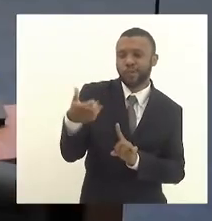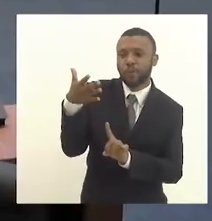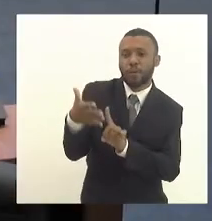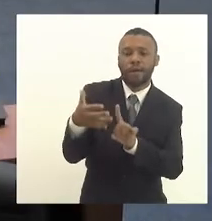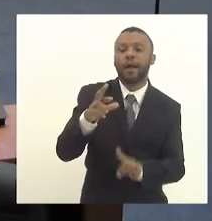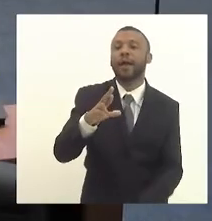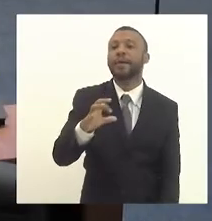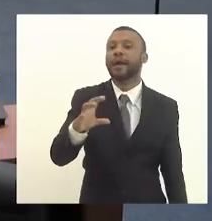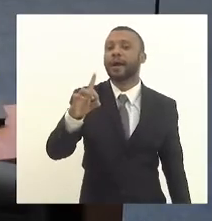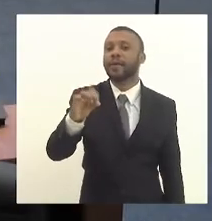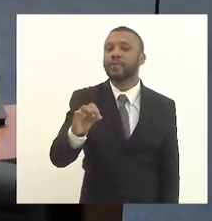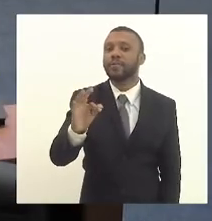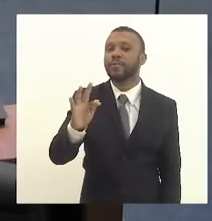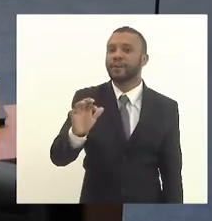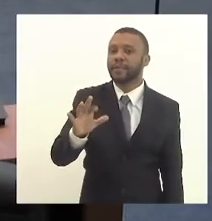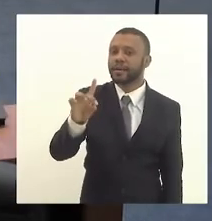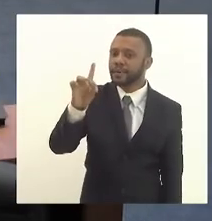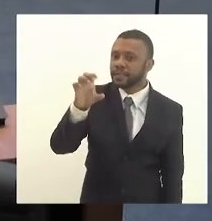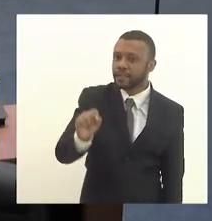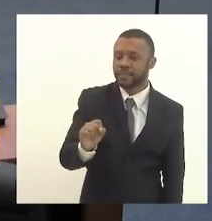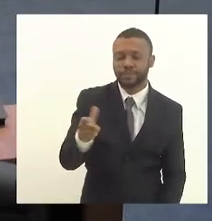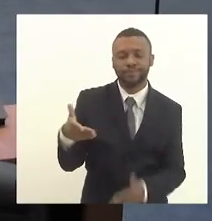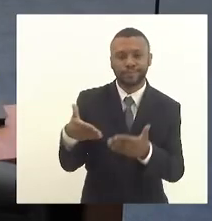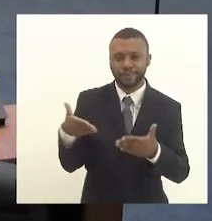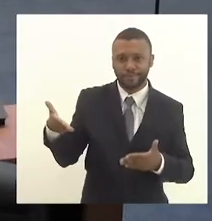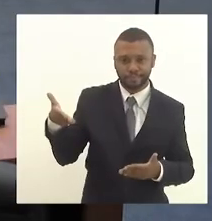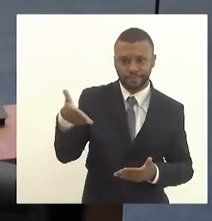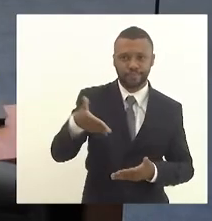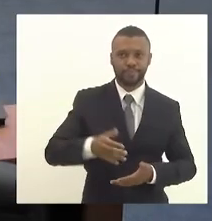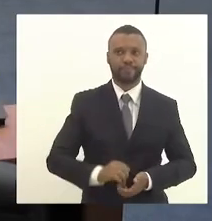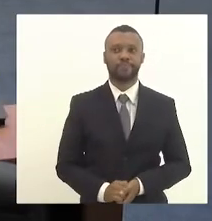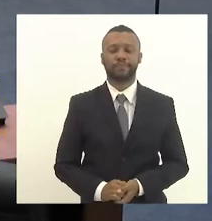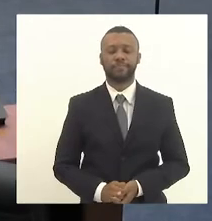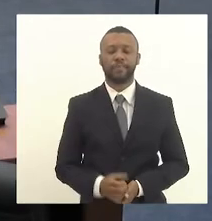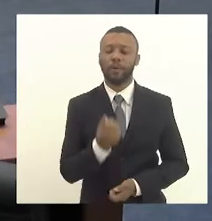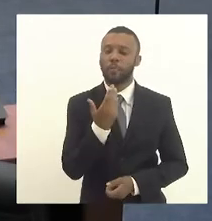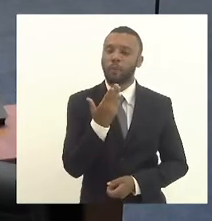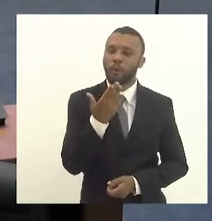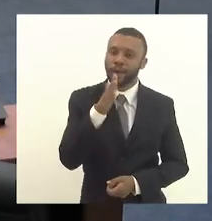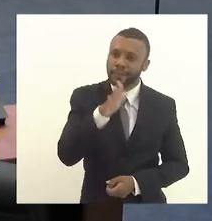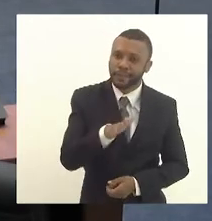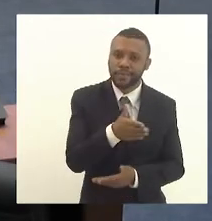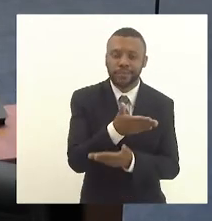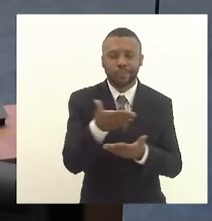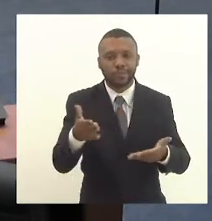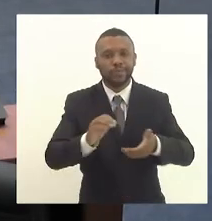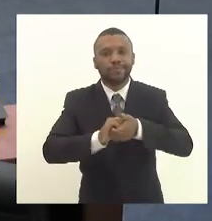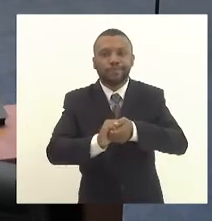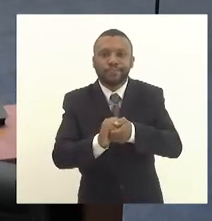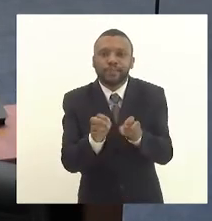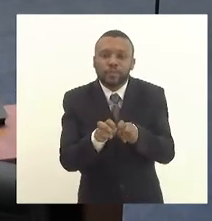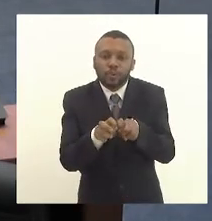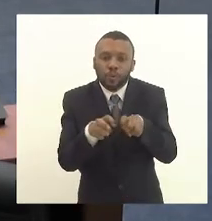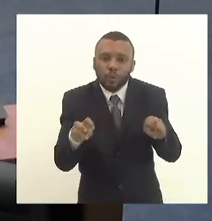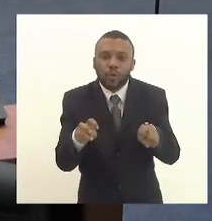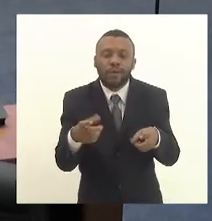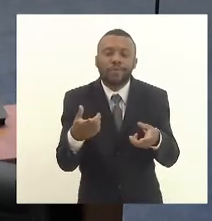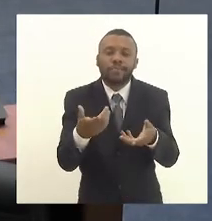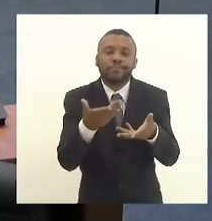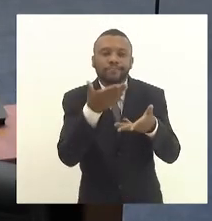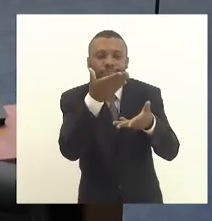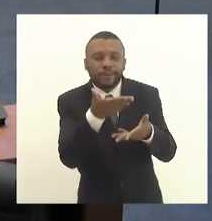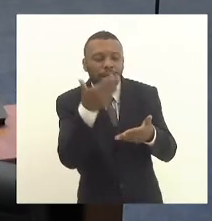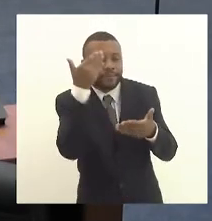Todos, eu cumprimento a mesa, o senhor deputado, pela oportunidade que nos